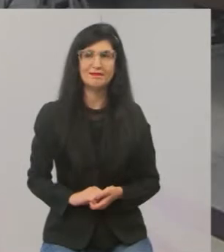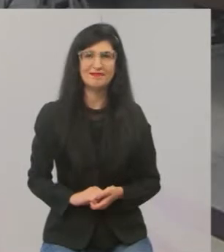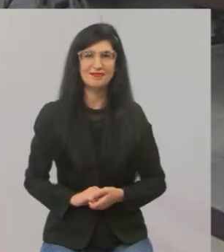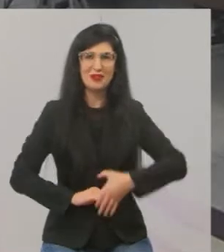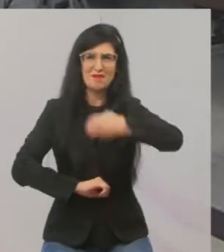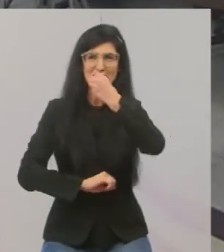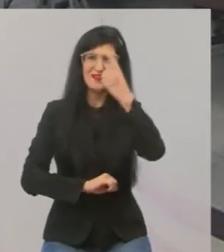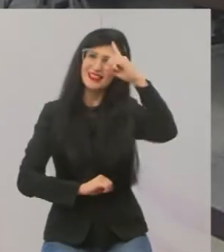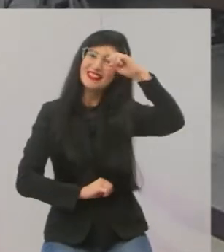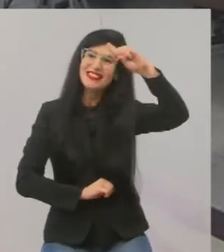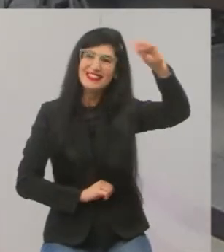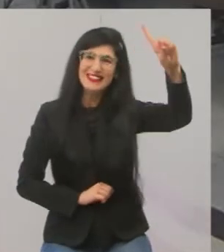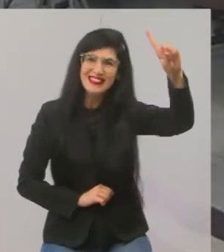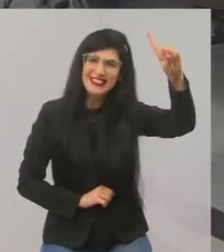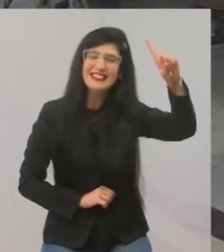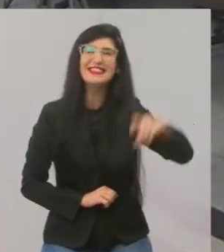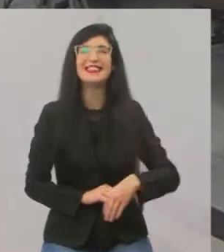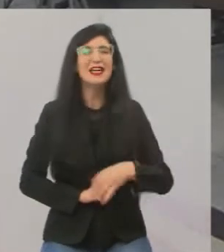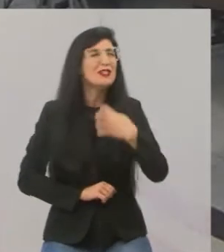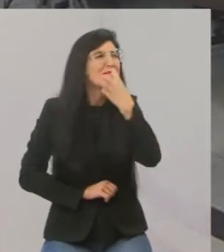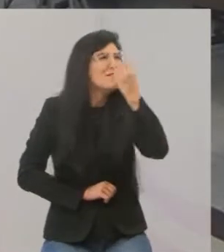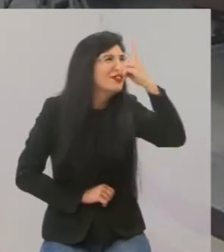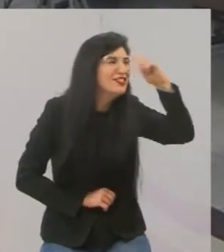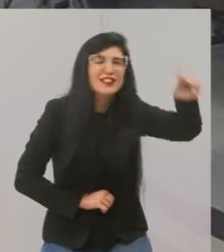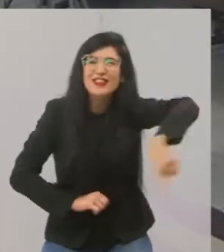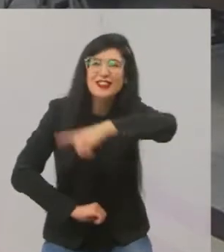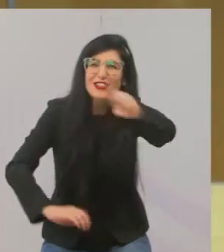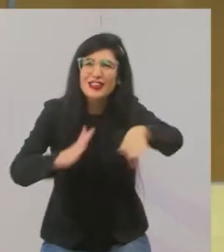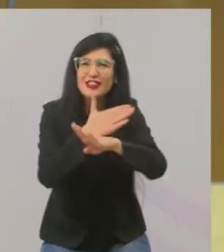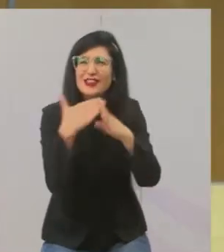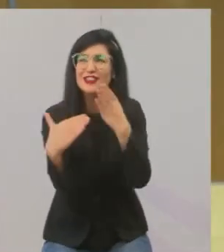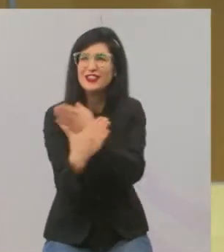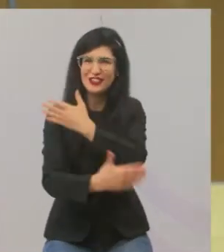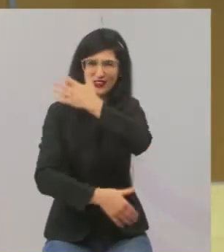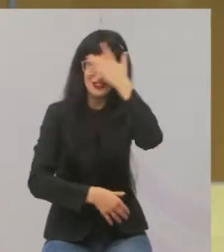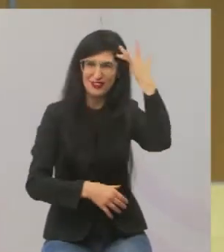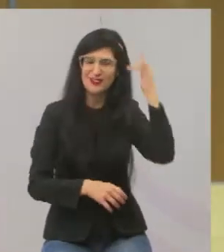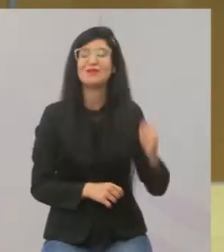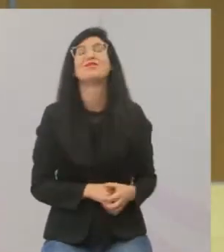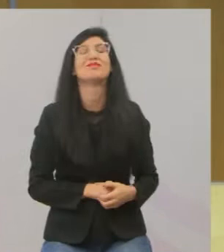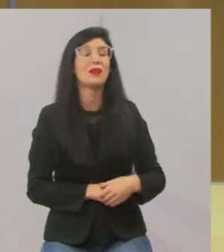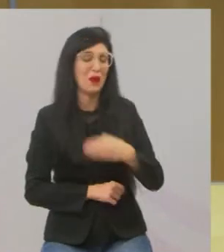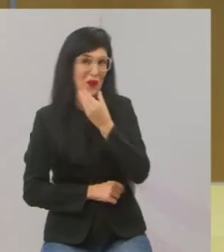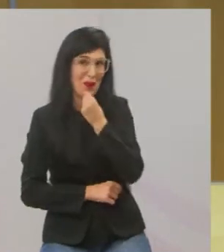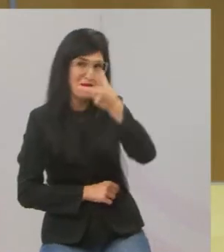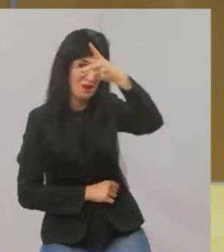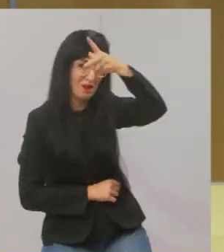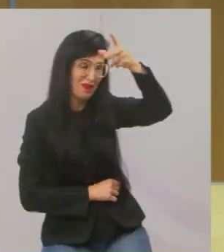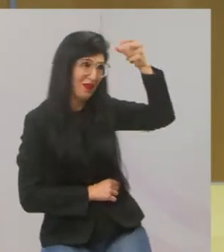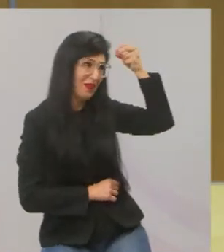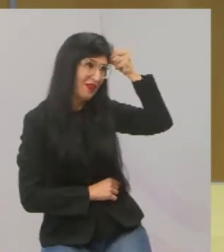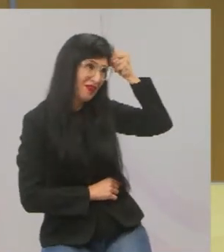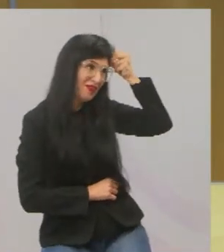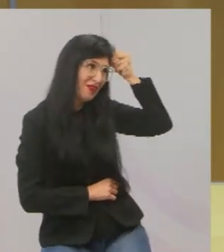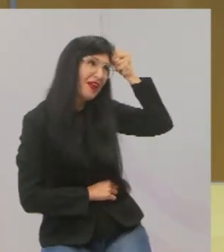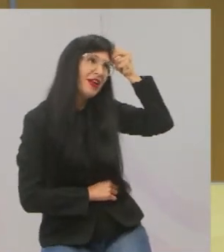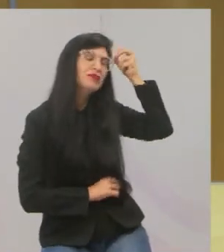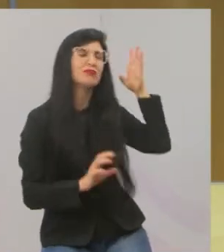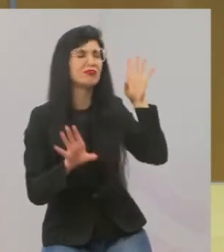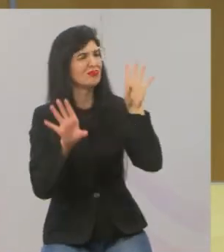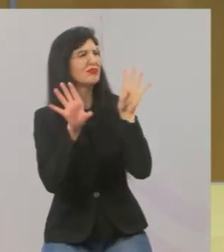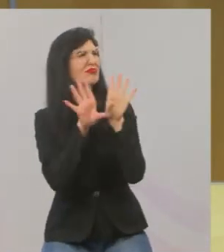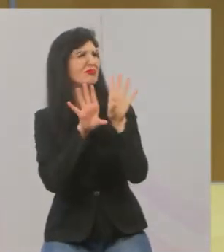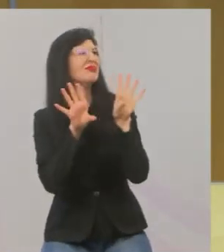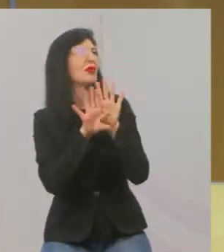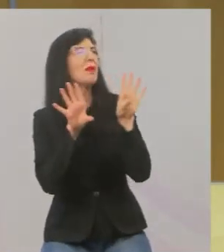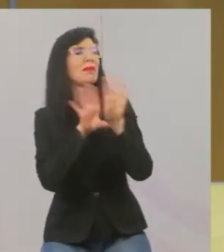Bom dia, quero desejar bom dia a todos e a todas em nome do nosso prefeito Isaías Santana. É um prazer